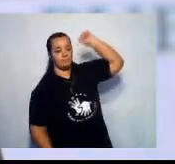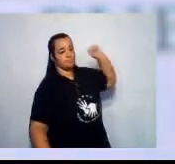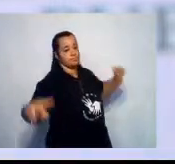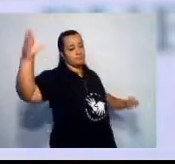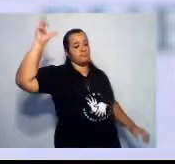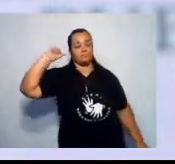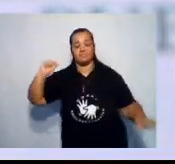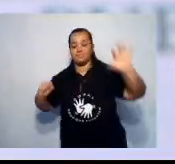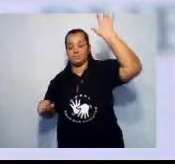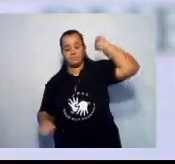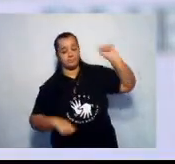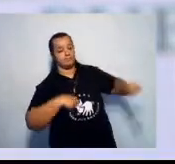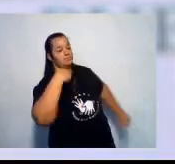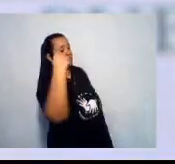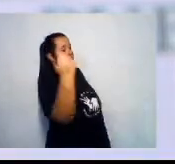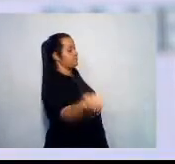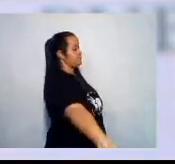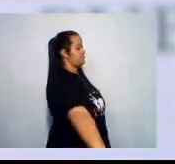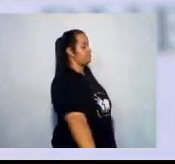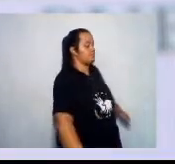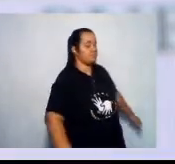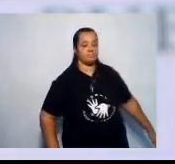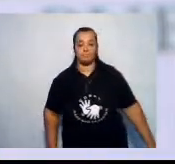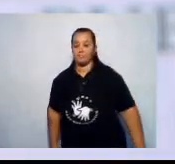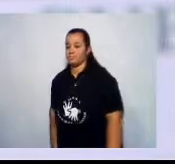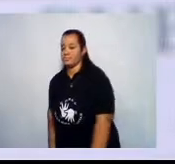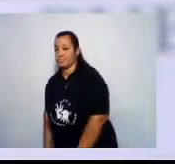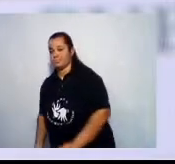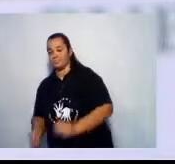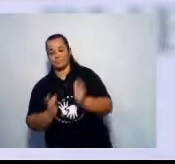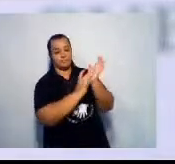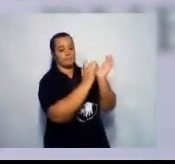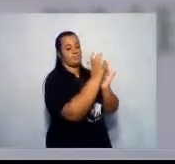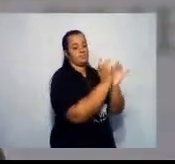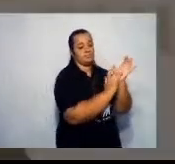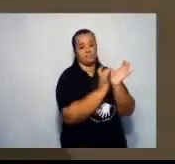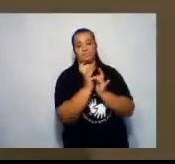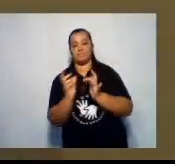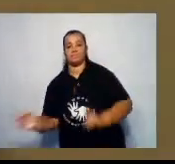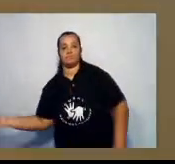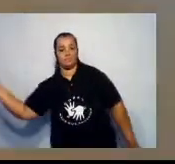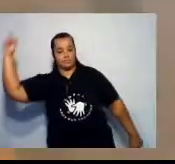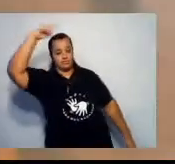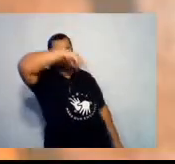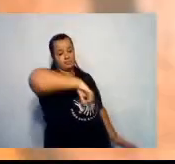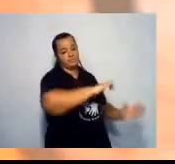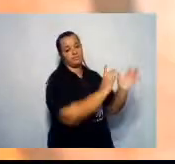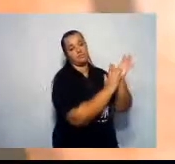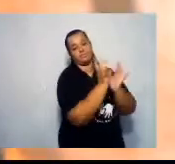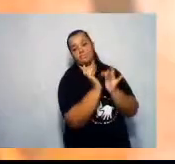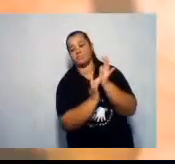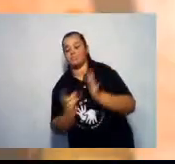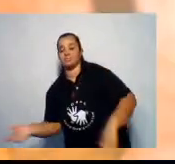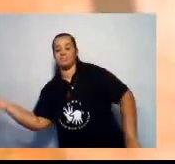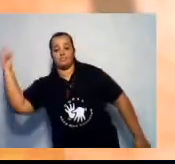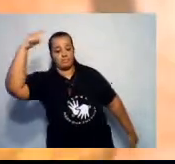vens. Eu já escuto os teus sinais. Tu vens.